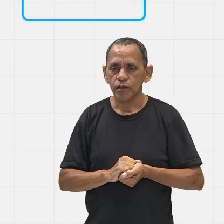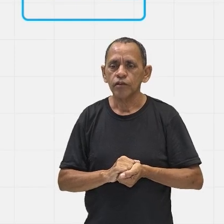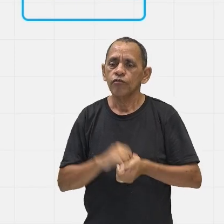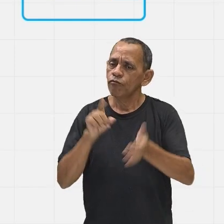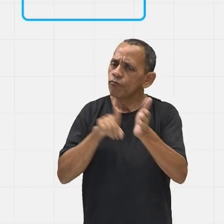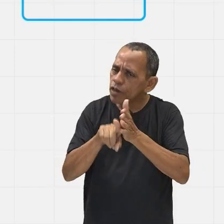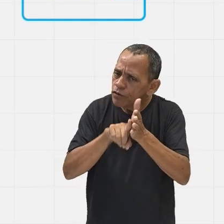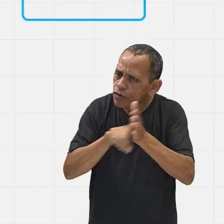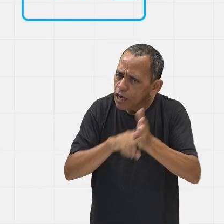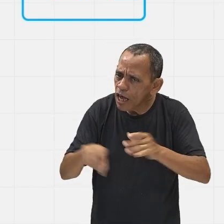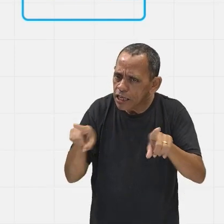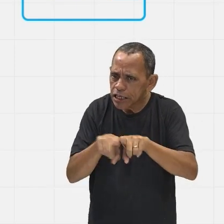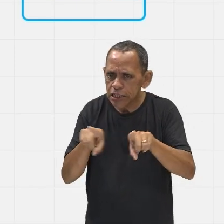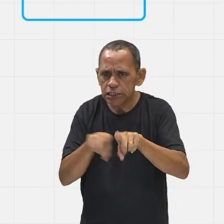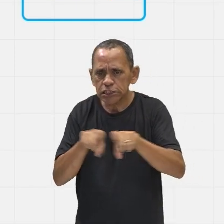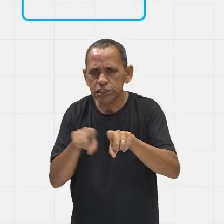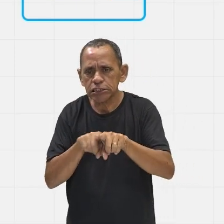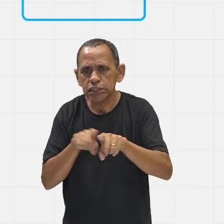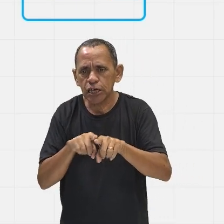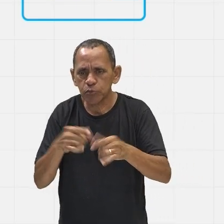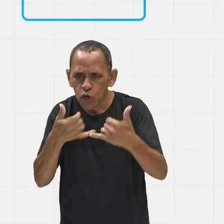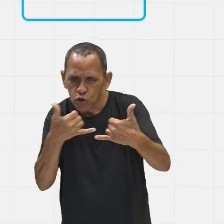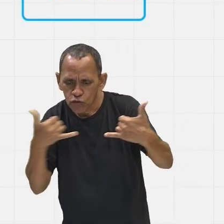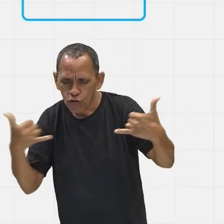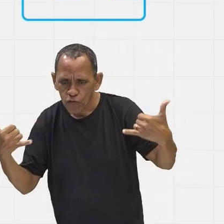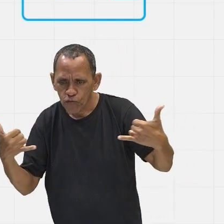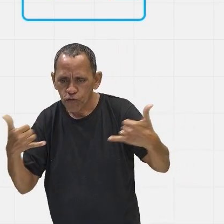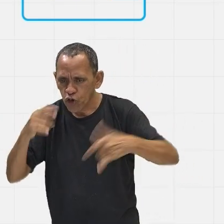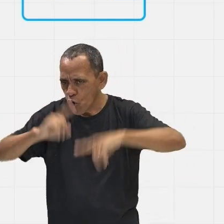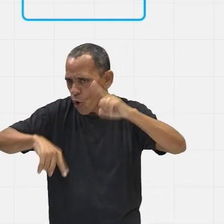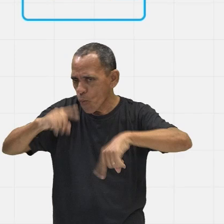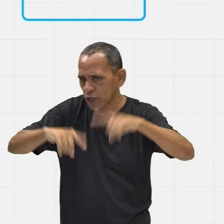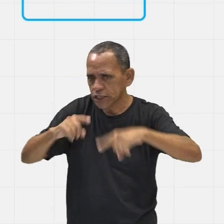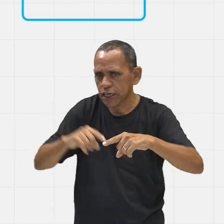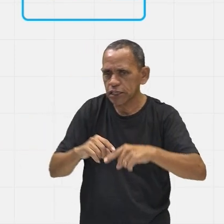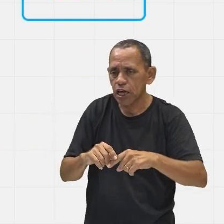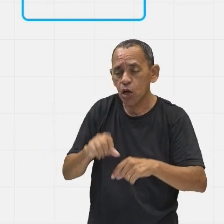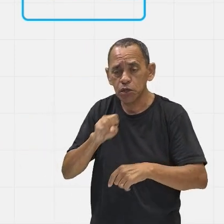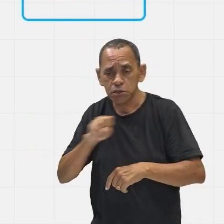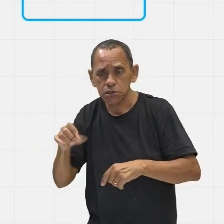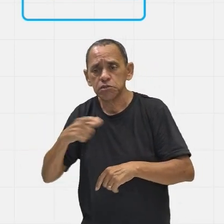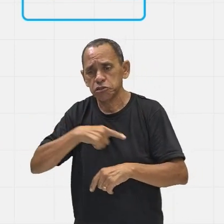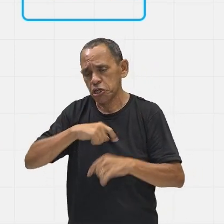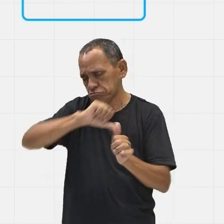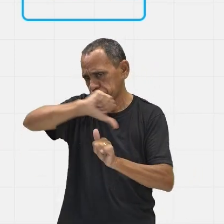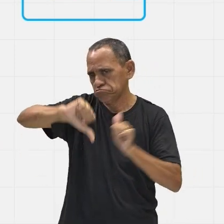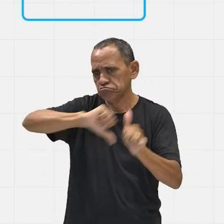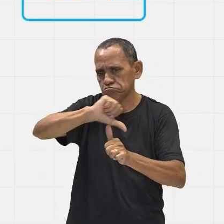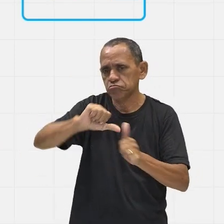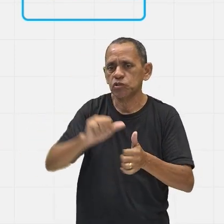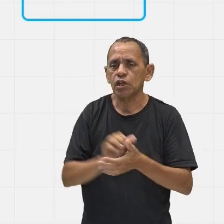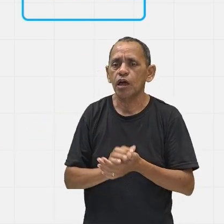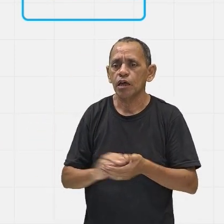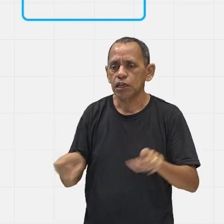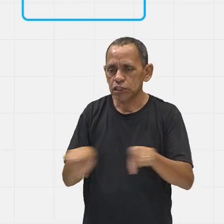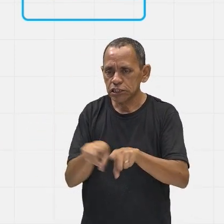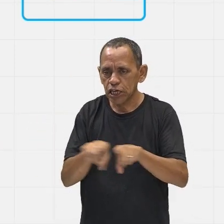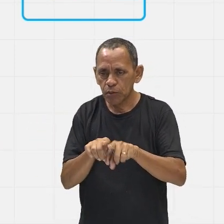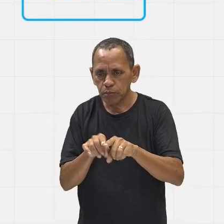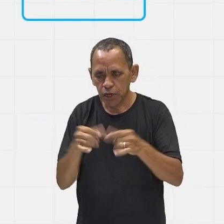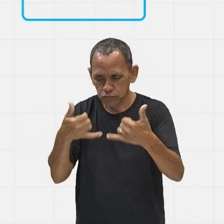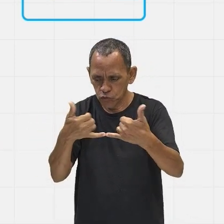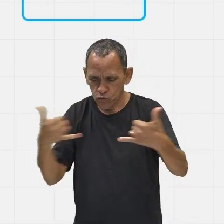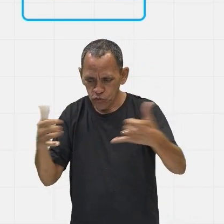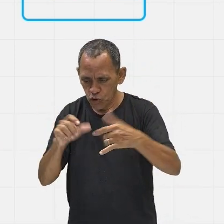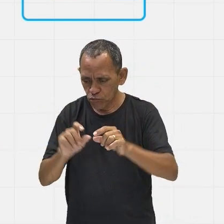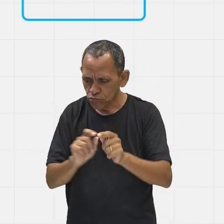Em algumas localidades, a gente acredita que não seja possível fazer essa verificação por toda a extensão do cabo, devido a ele estar em